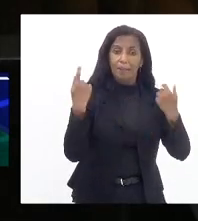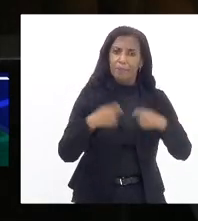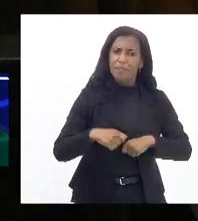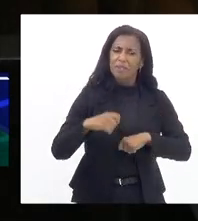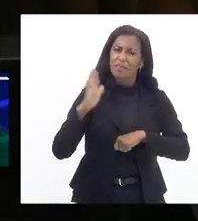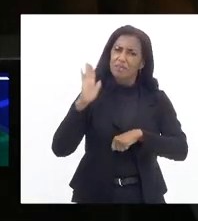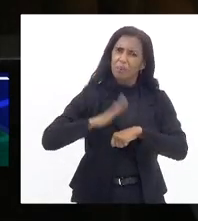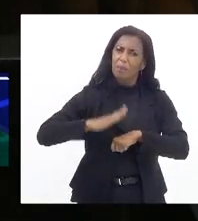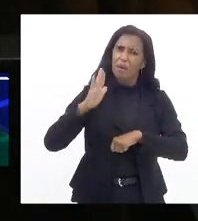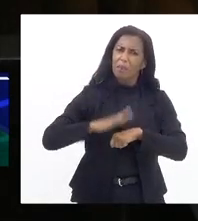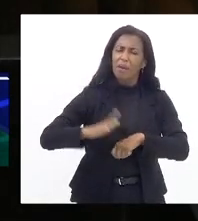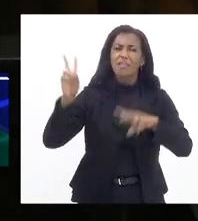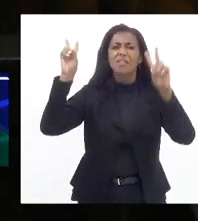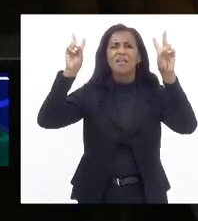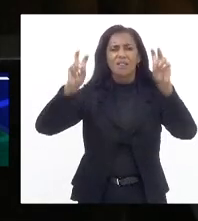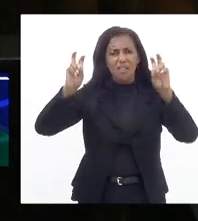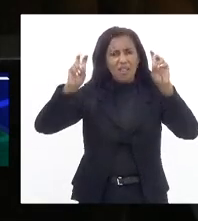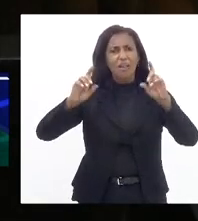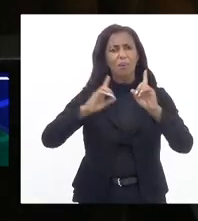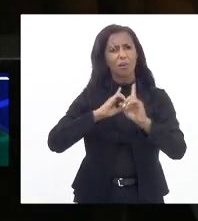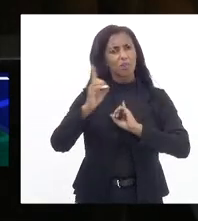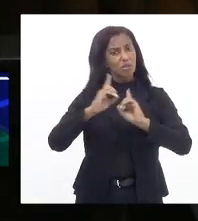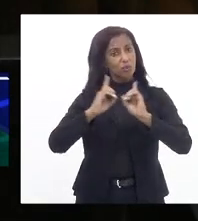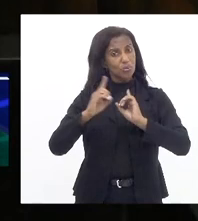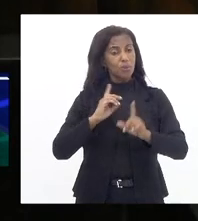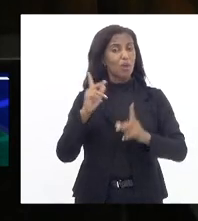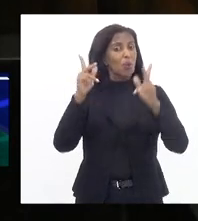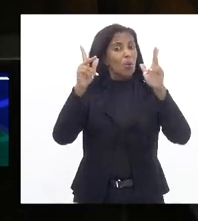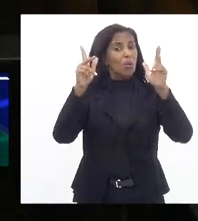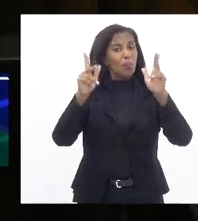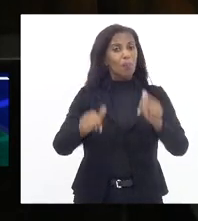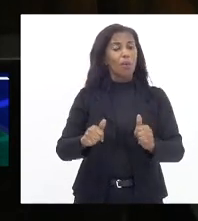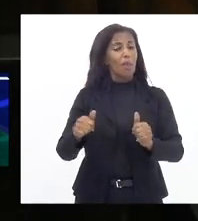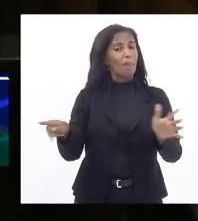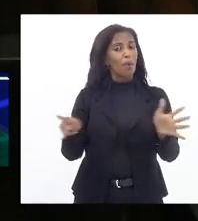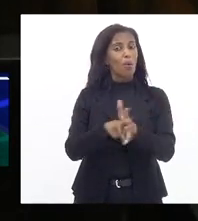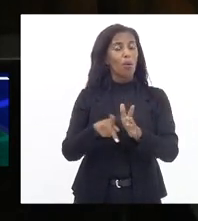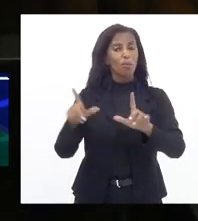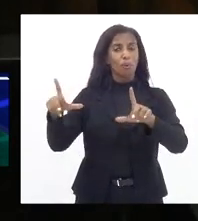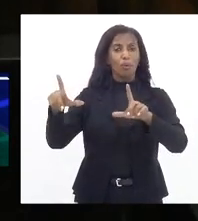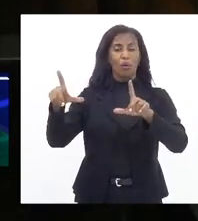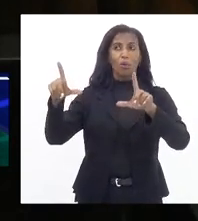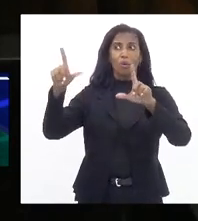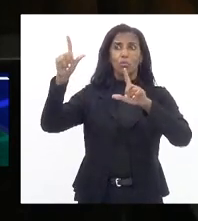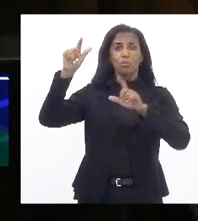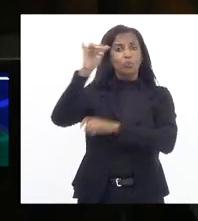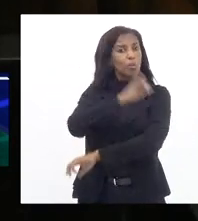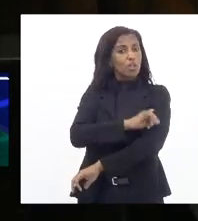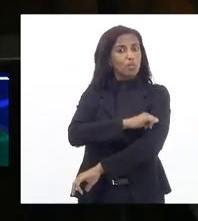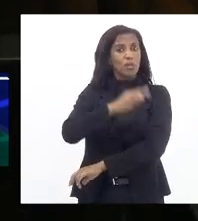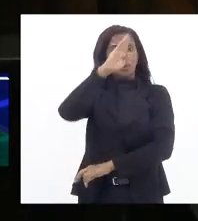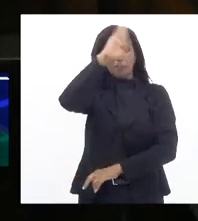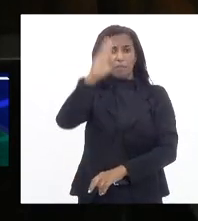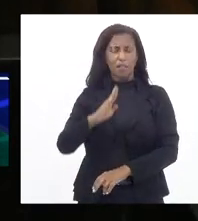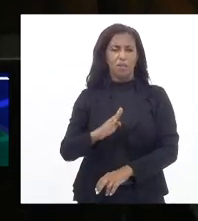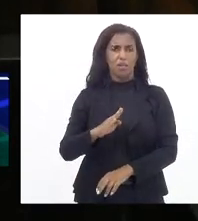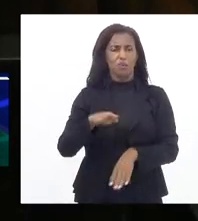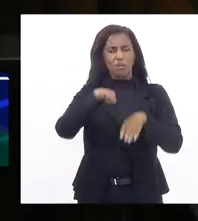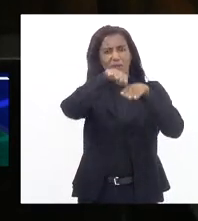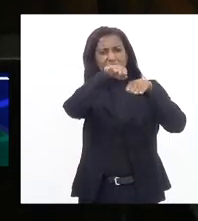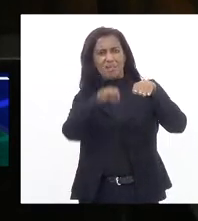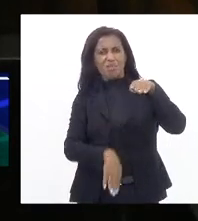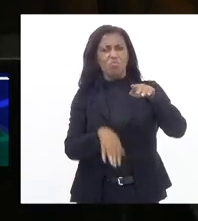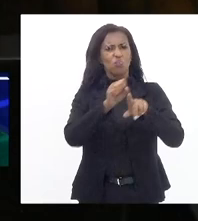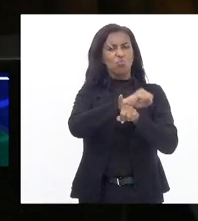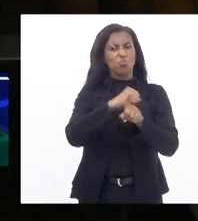mais ser tema das nossas discussões, porque esse é um retrato do Brasil e do Rio de Janeiro. Esse é um país profundamente desigual, desigualdades